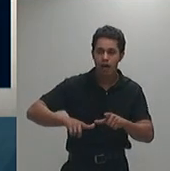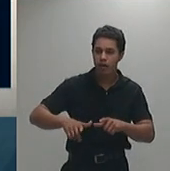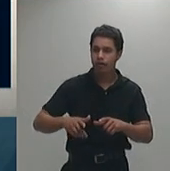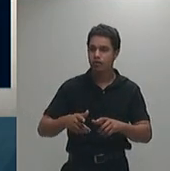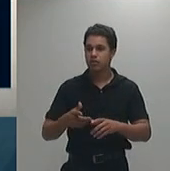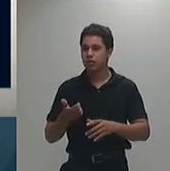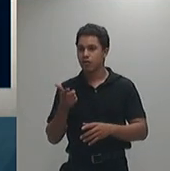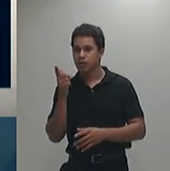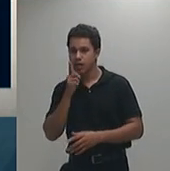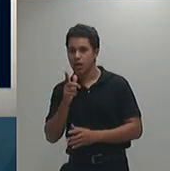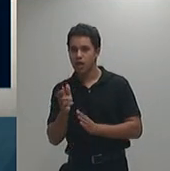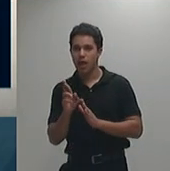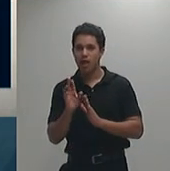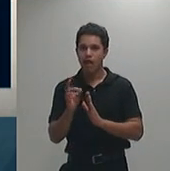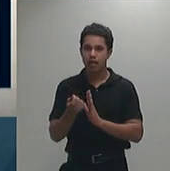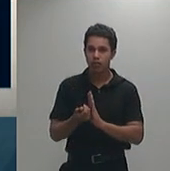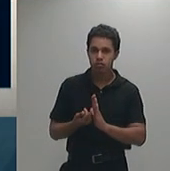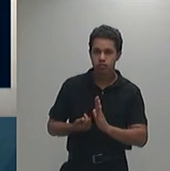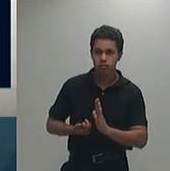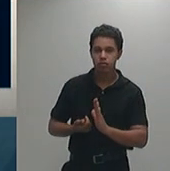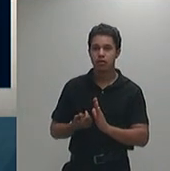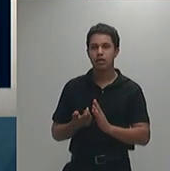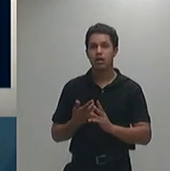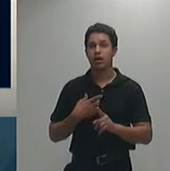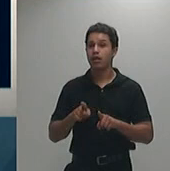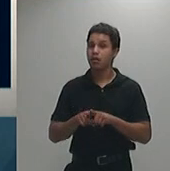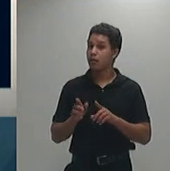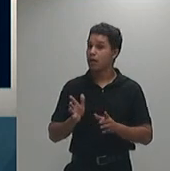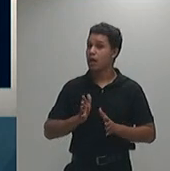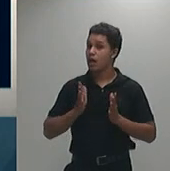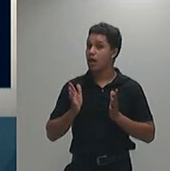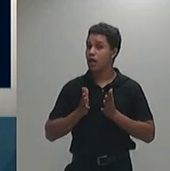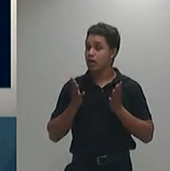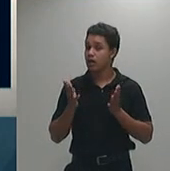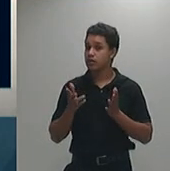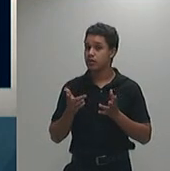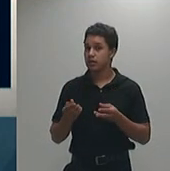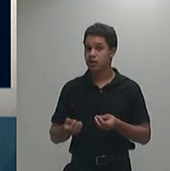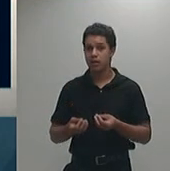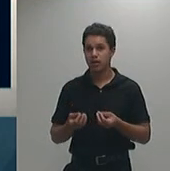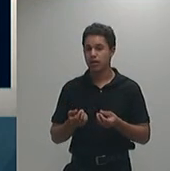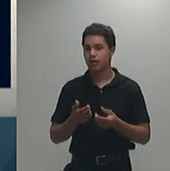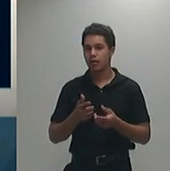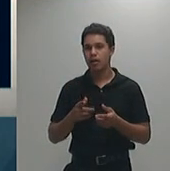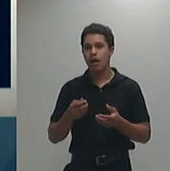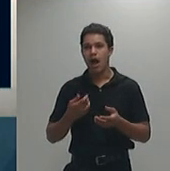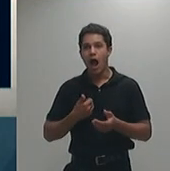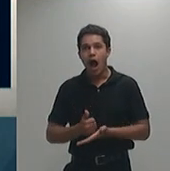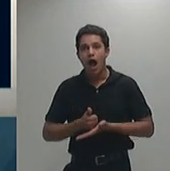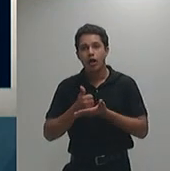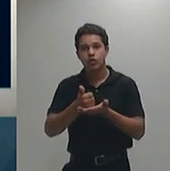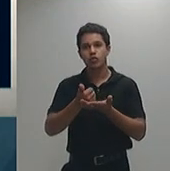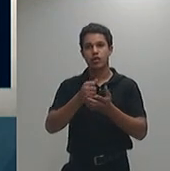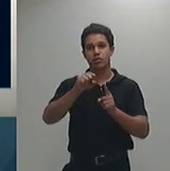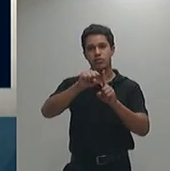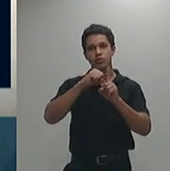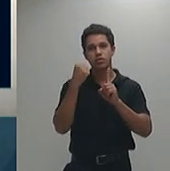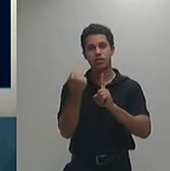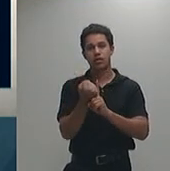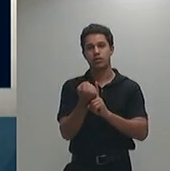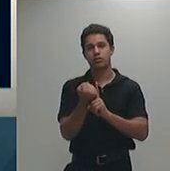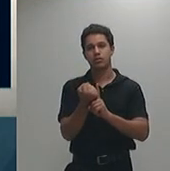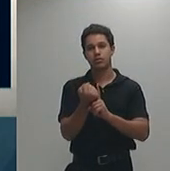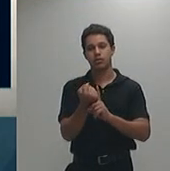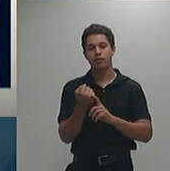tributos na e riquezas e benefícios que beneficiem a sociedade O porém